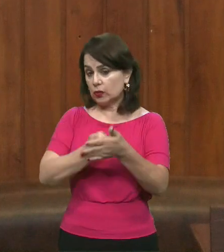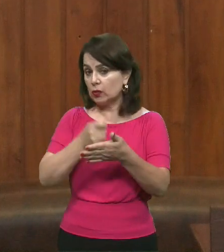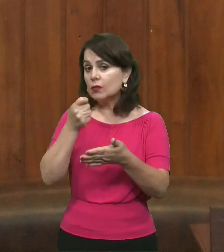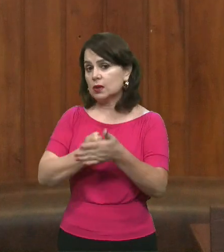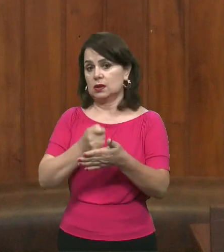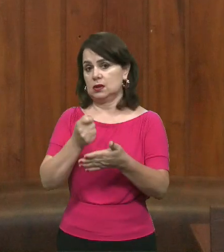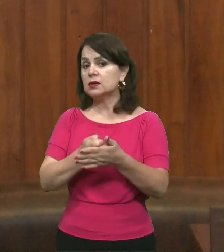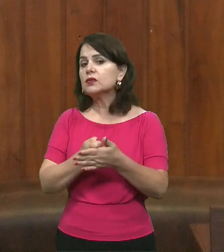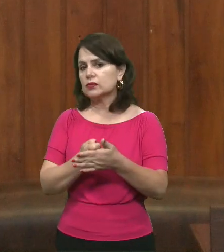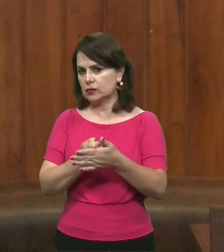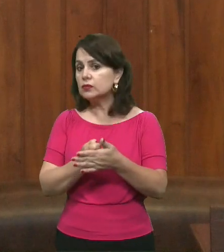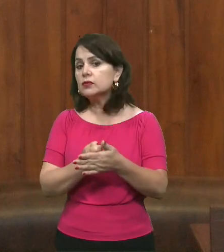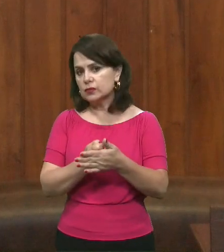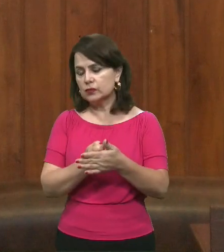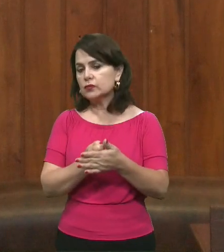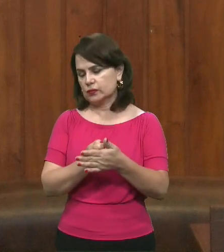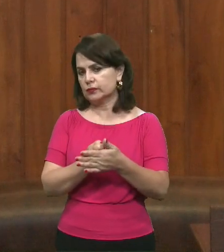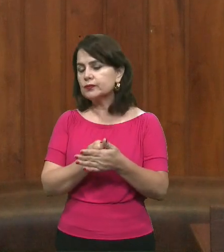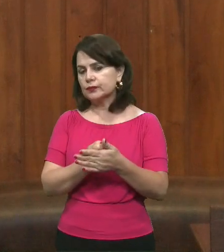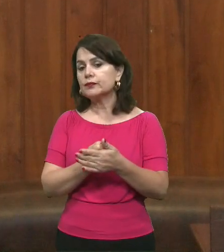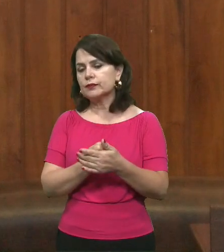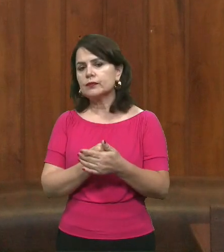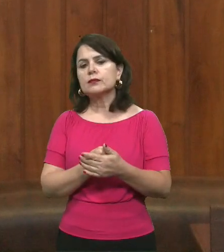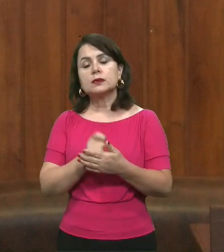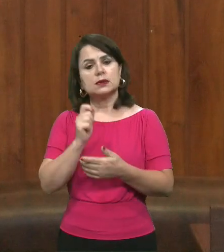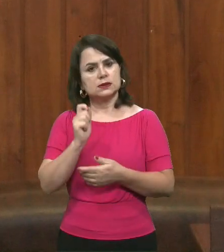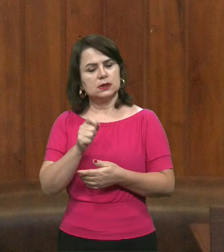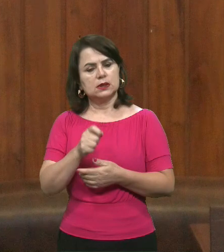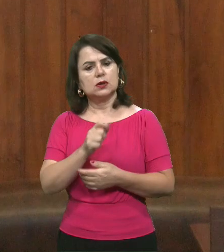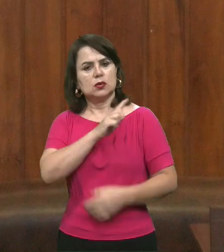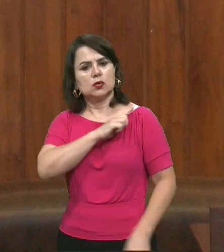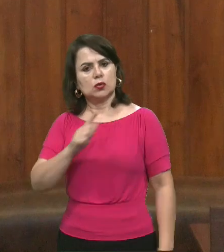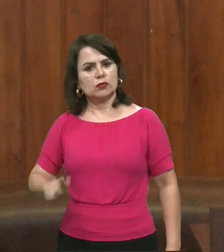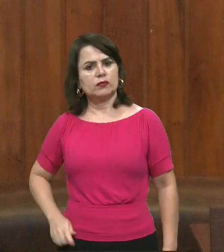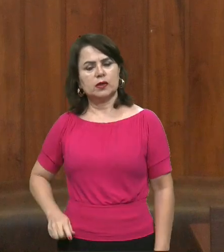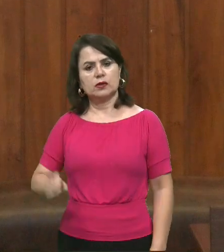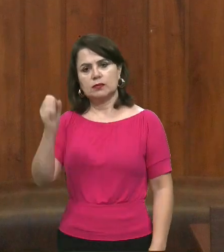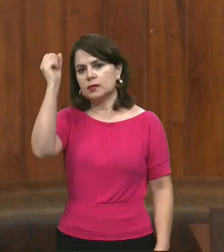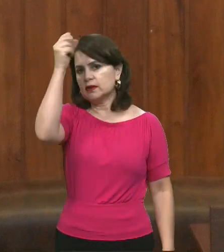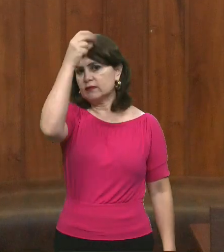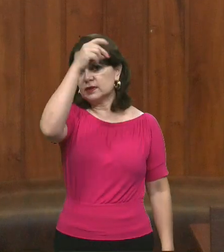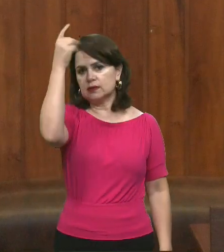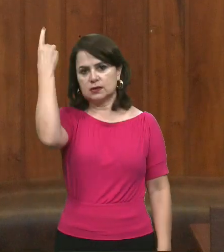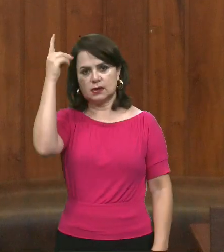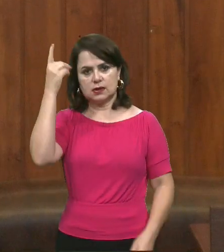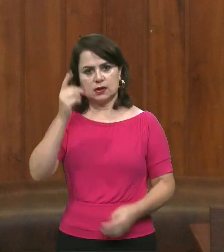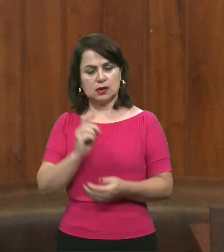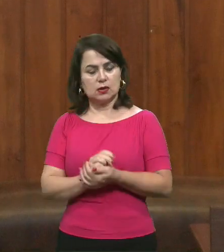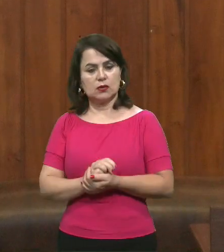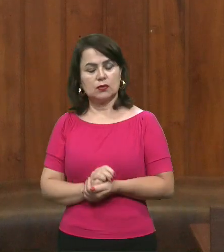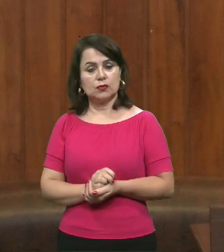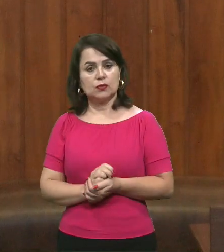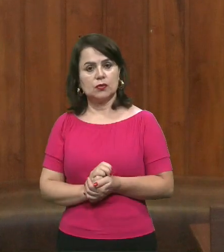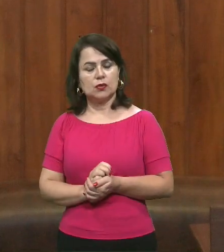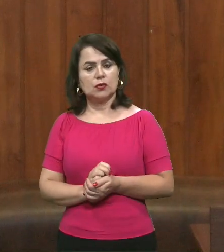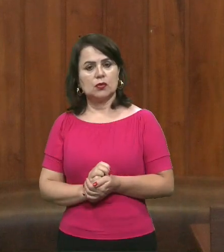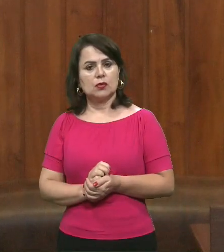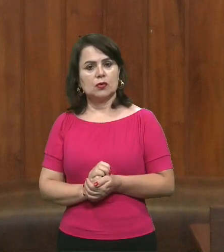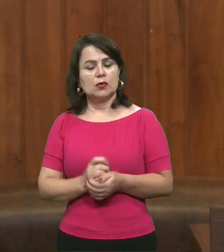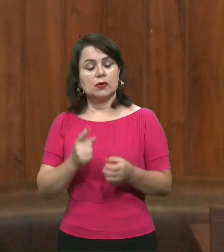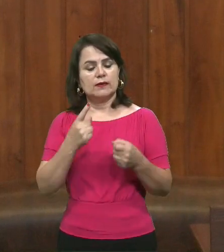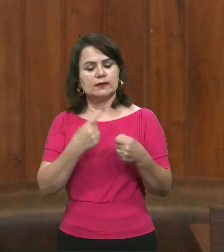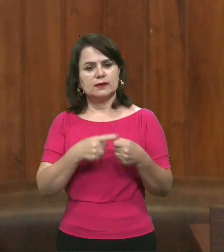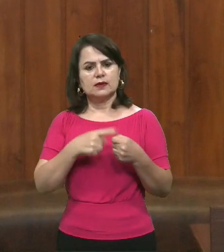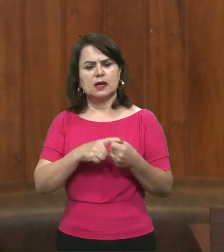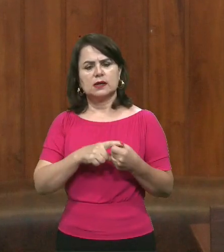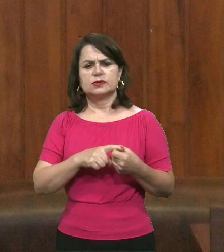forma, né, direta o governo que hoje está aí, assolando as nossas